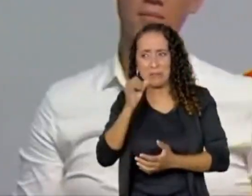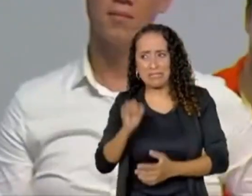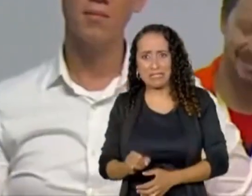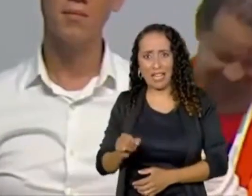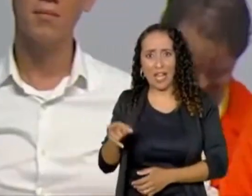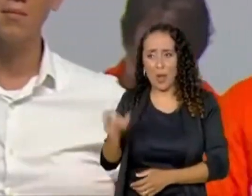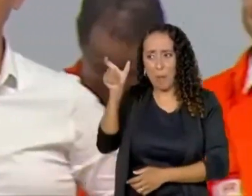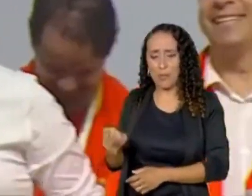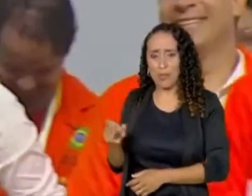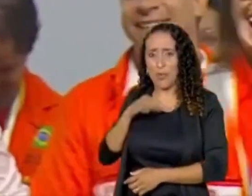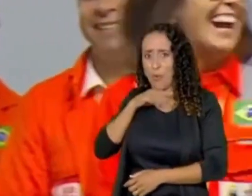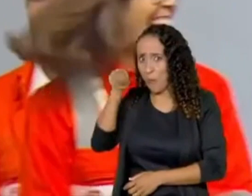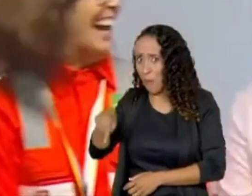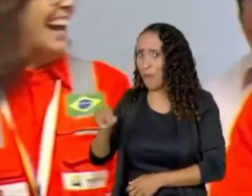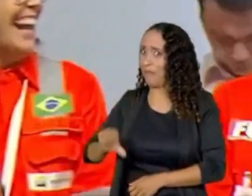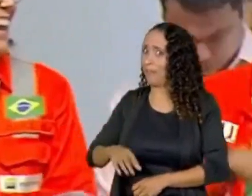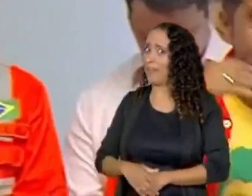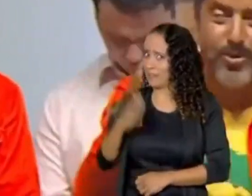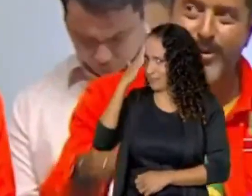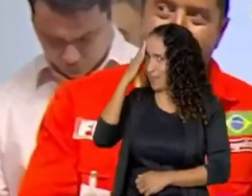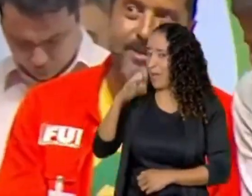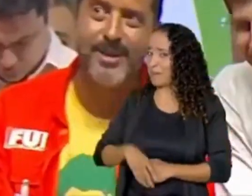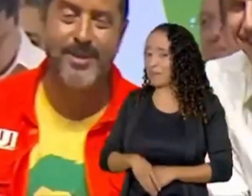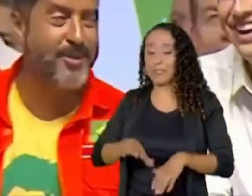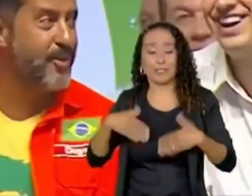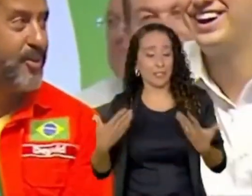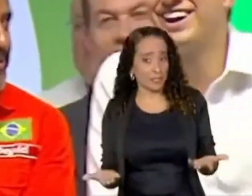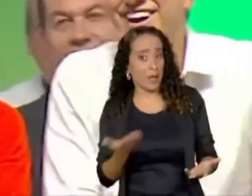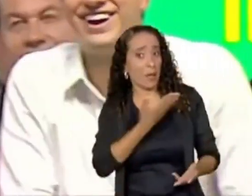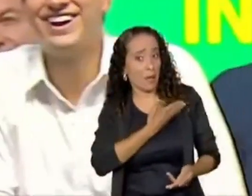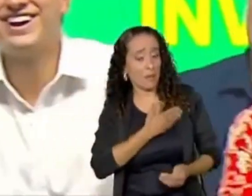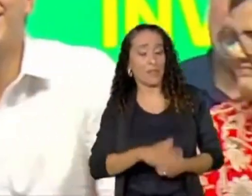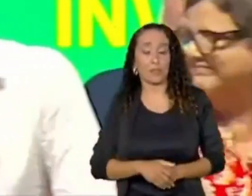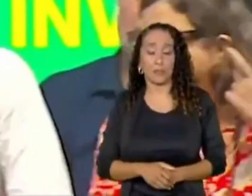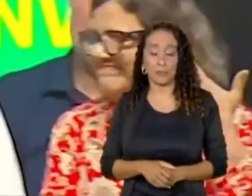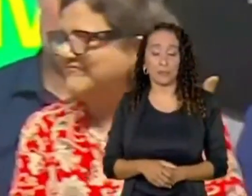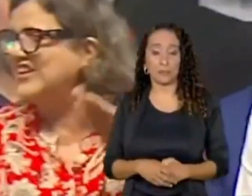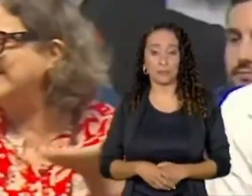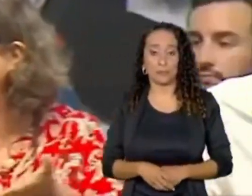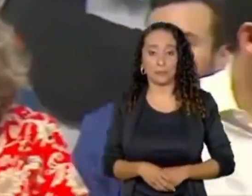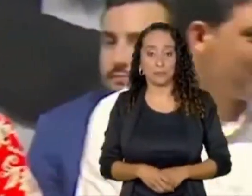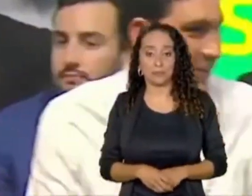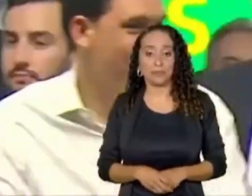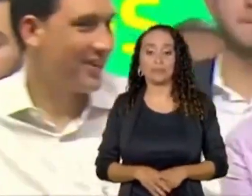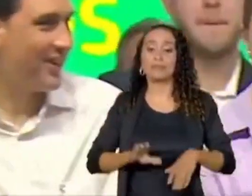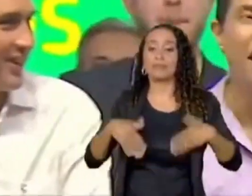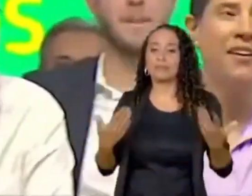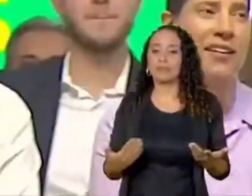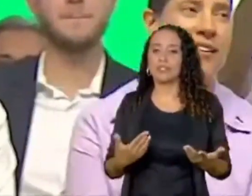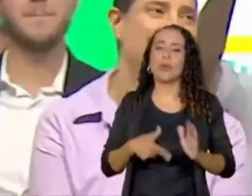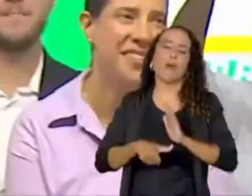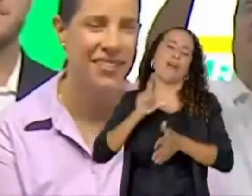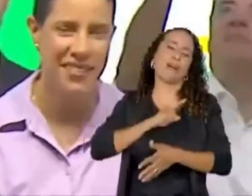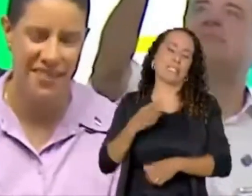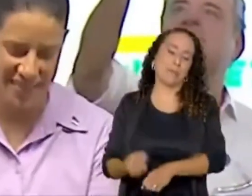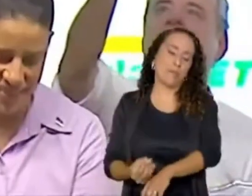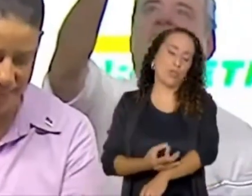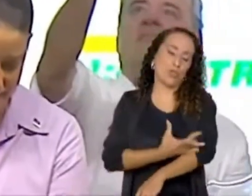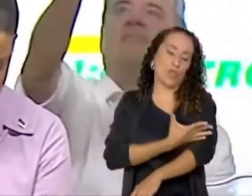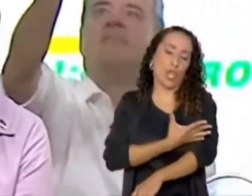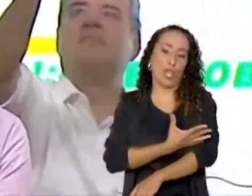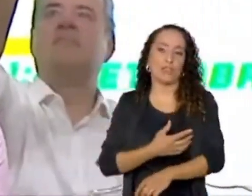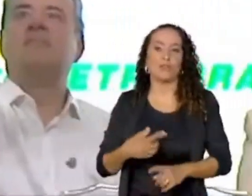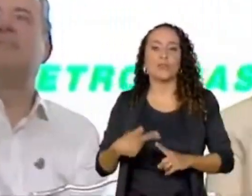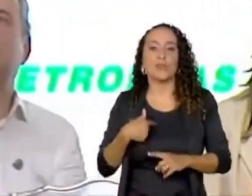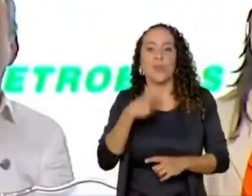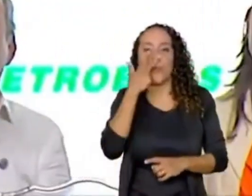gente sabe. Então, companheiros e companheiras, é o seguinte, eu estava muito emocionado. Eu acho que